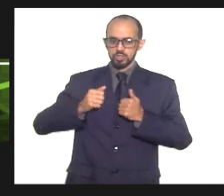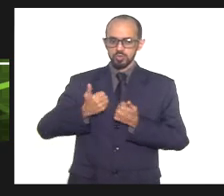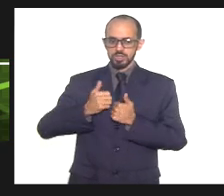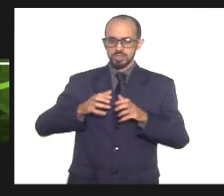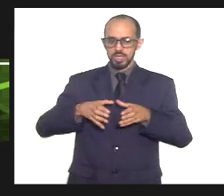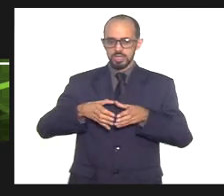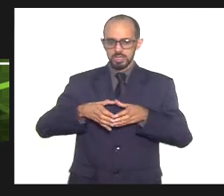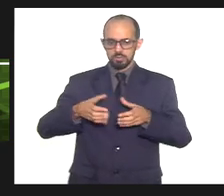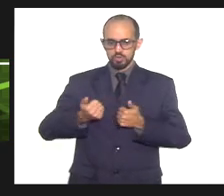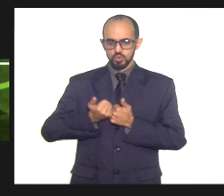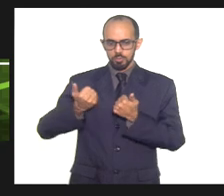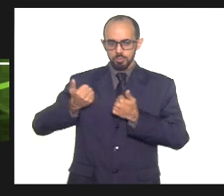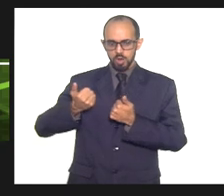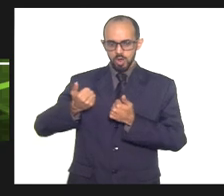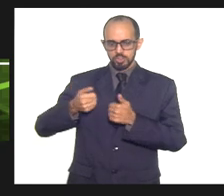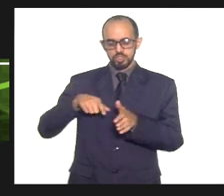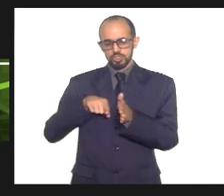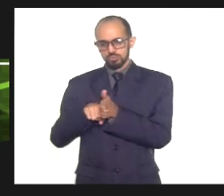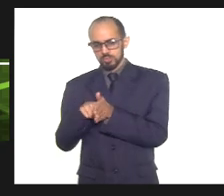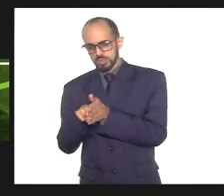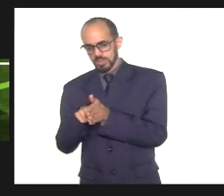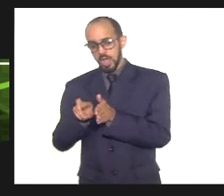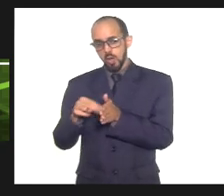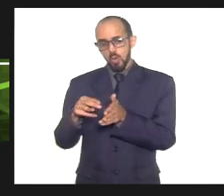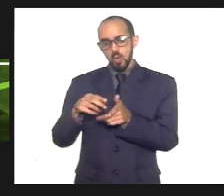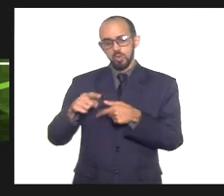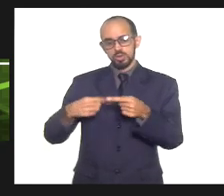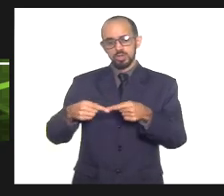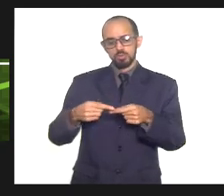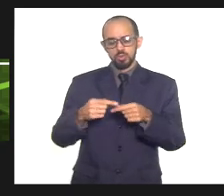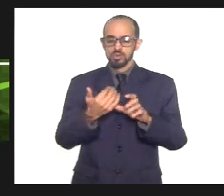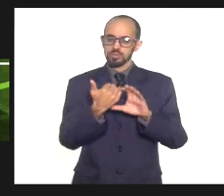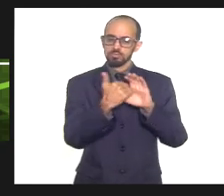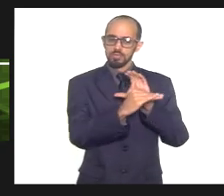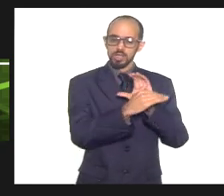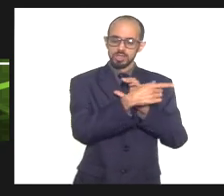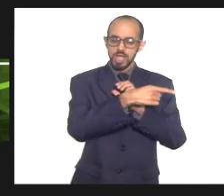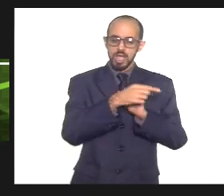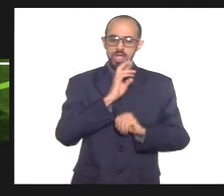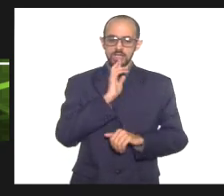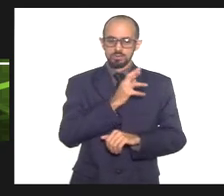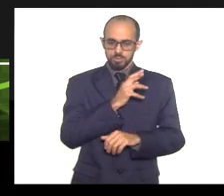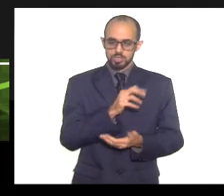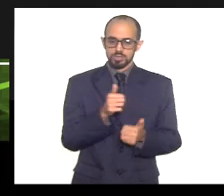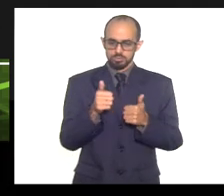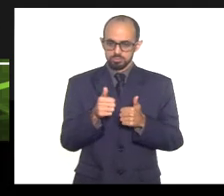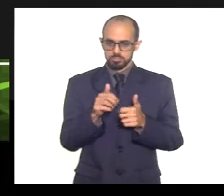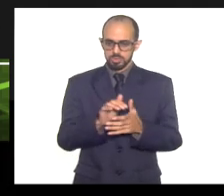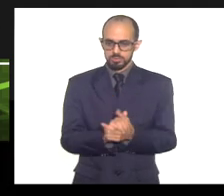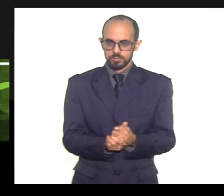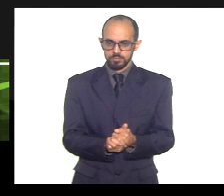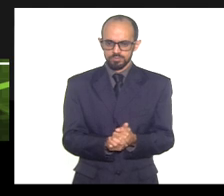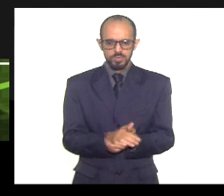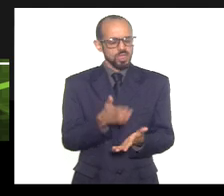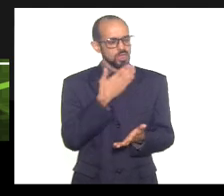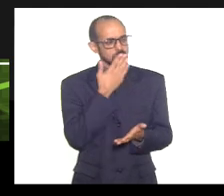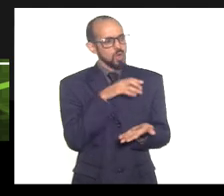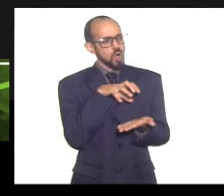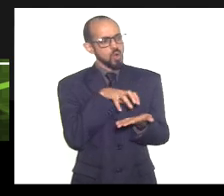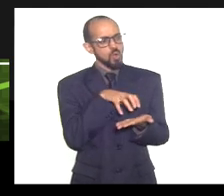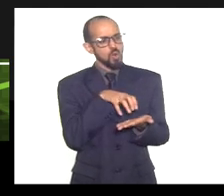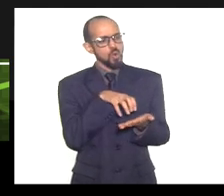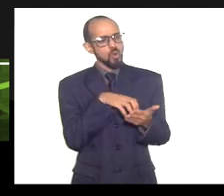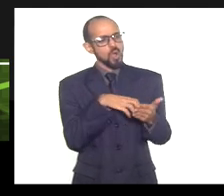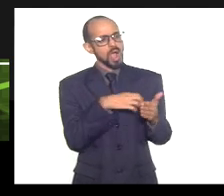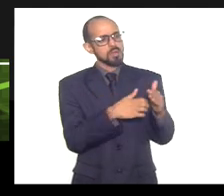essa informação, se não fornecer na sequência, de formalizando para a resposta para essa comissão. E o órgão que faz a auditoria,